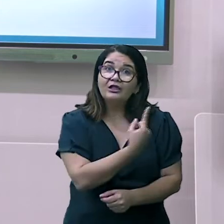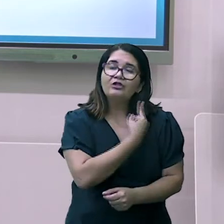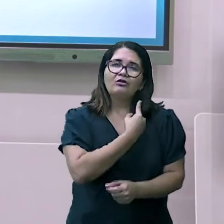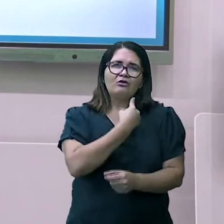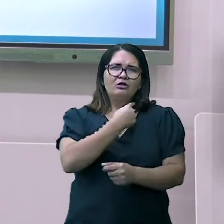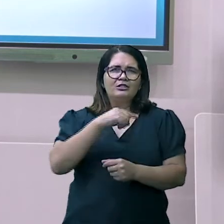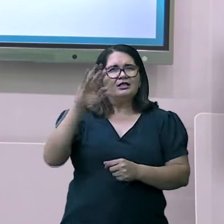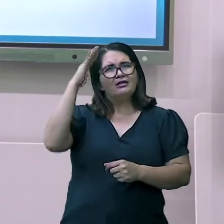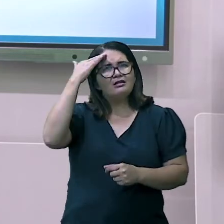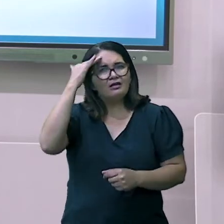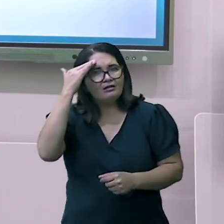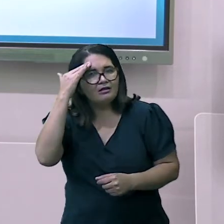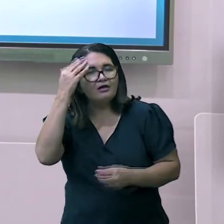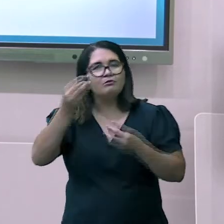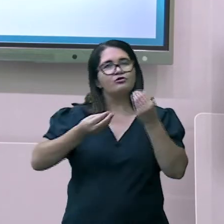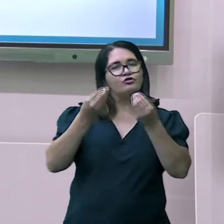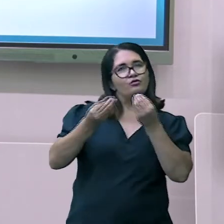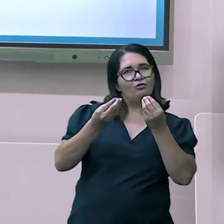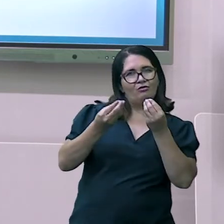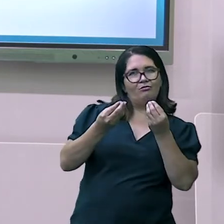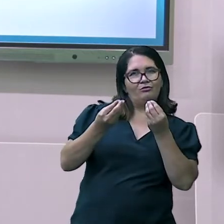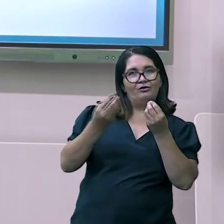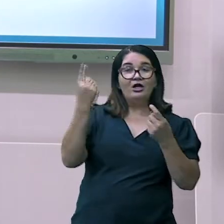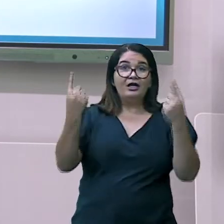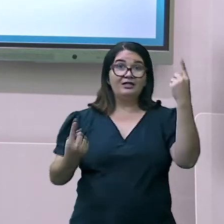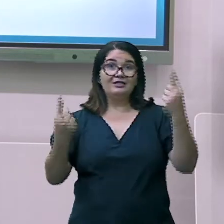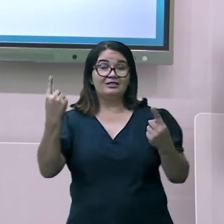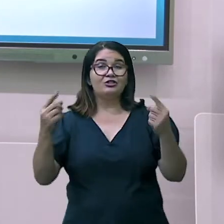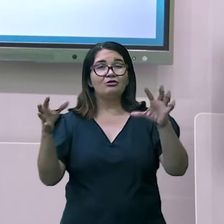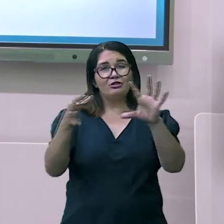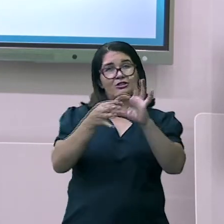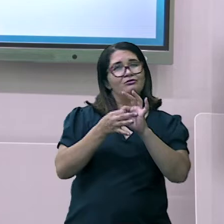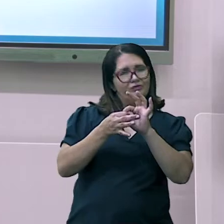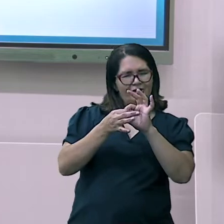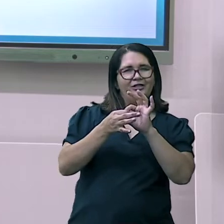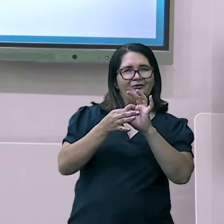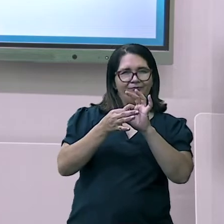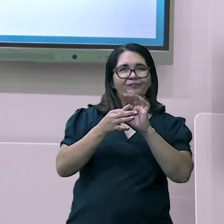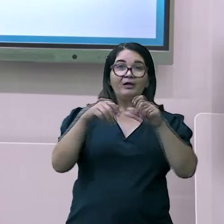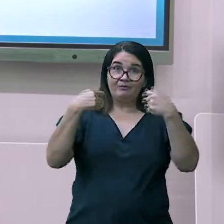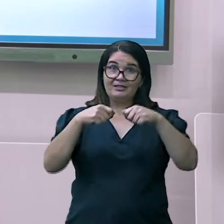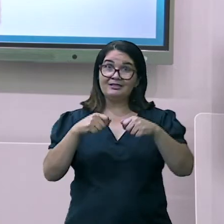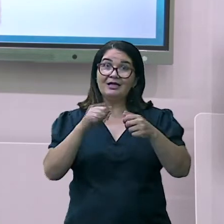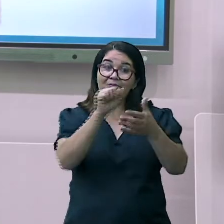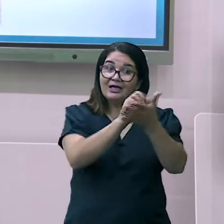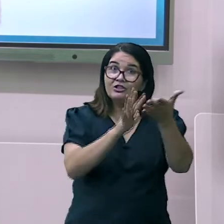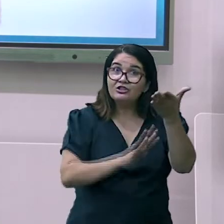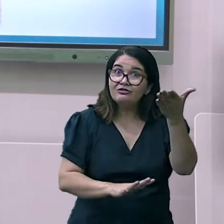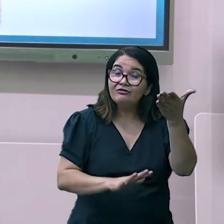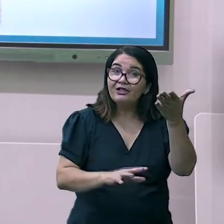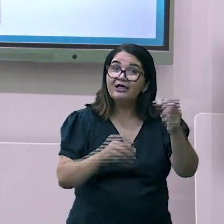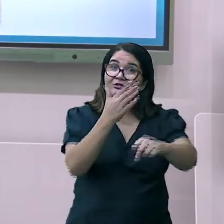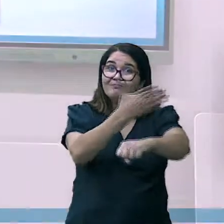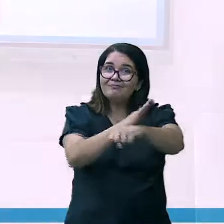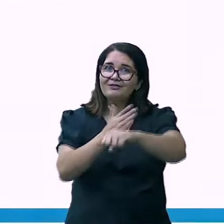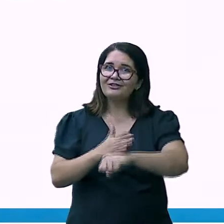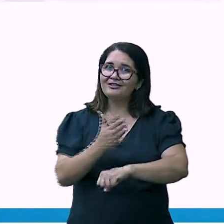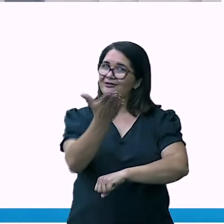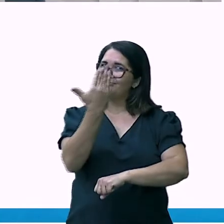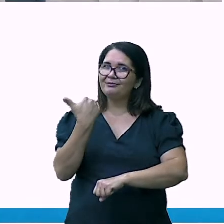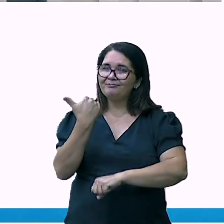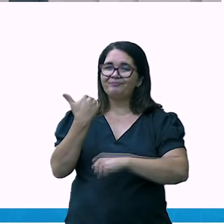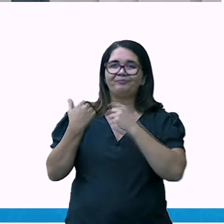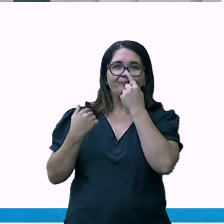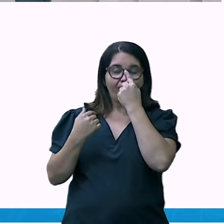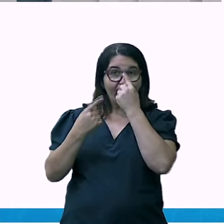encontro desses dois mundos, vamos juntos fazer a nossa atividade de fixação? Vamos lá? Eu trouxe